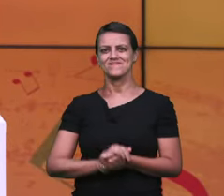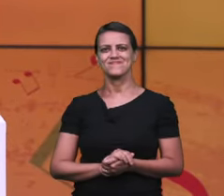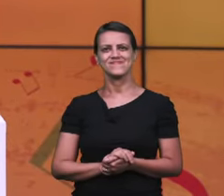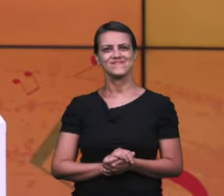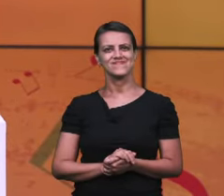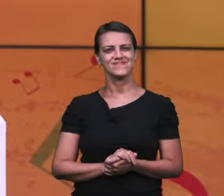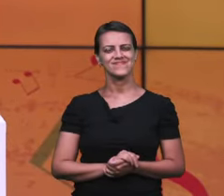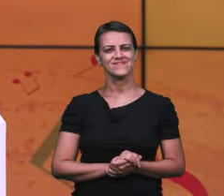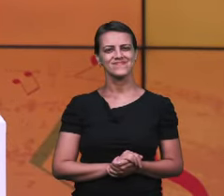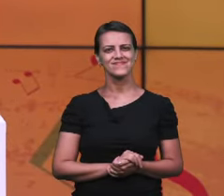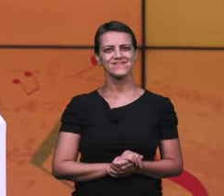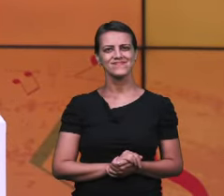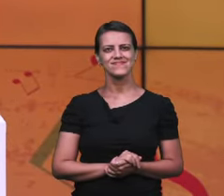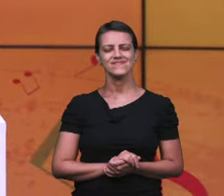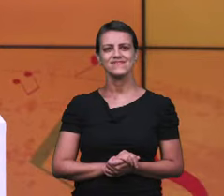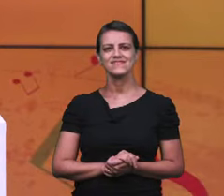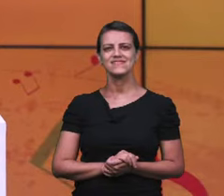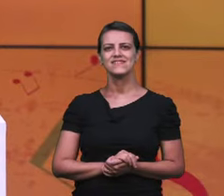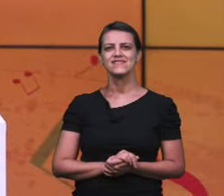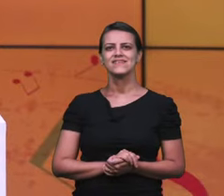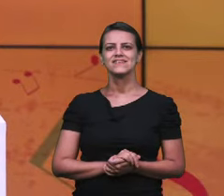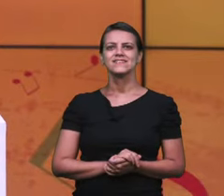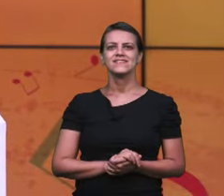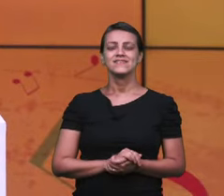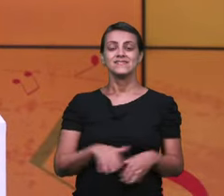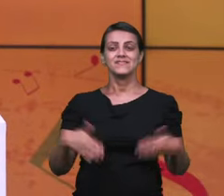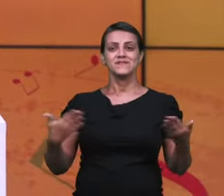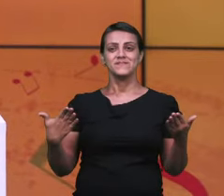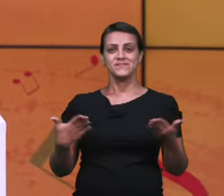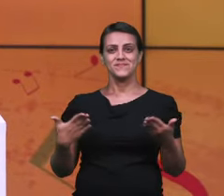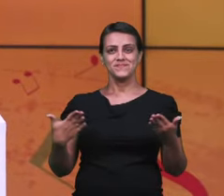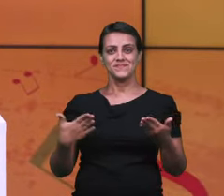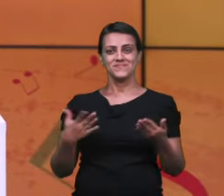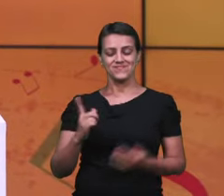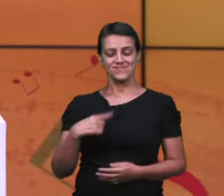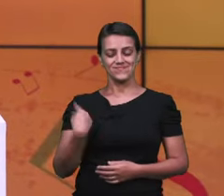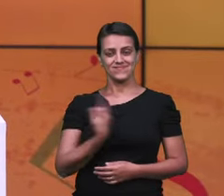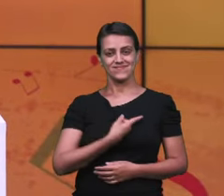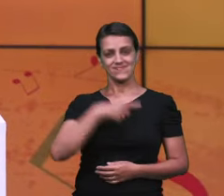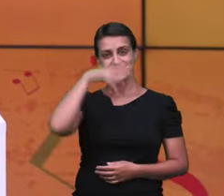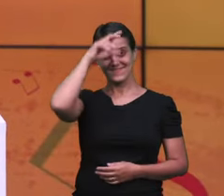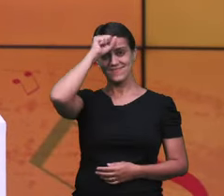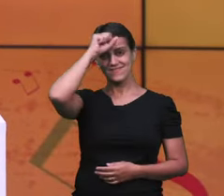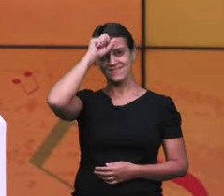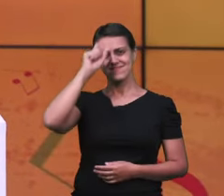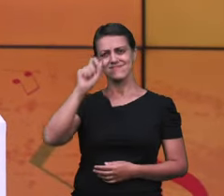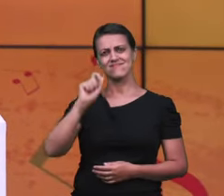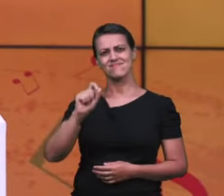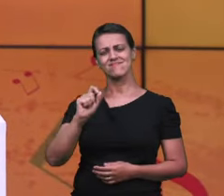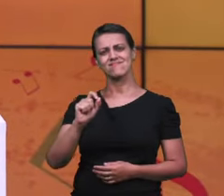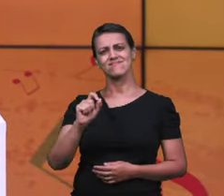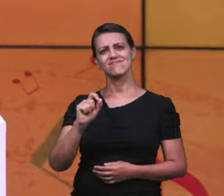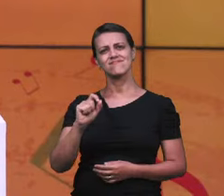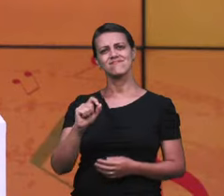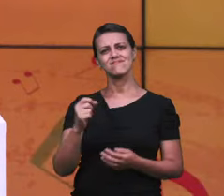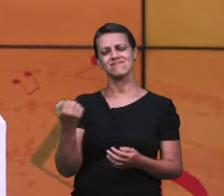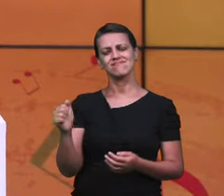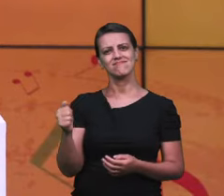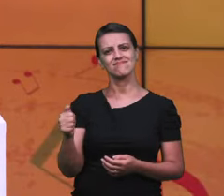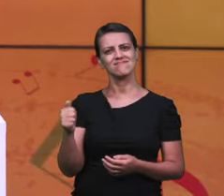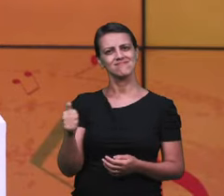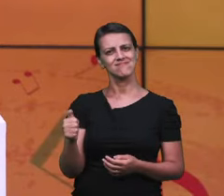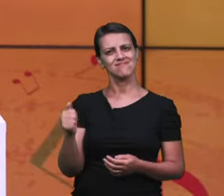Está chegando a hora. E hoje vamos aprender o instrumento de percussão